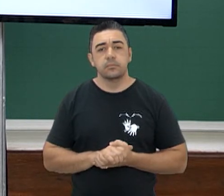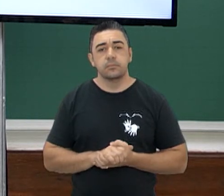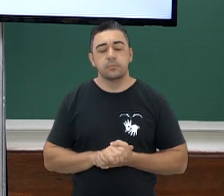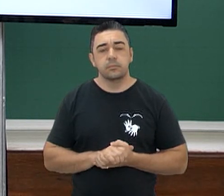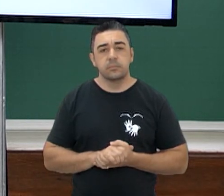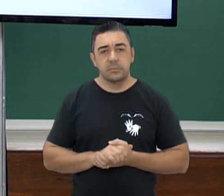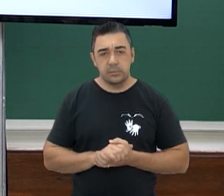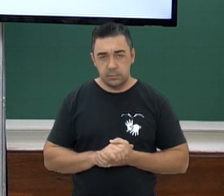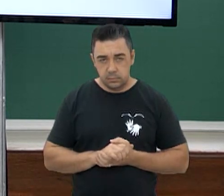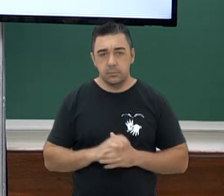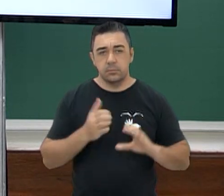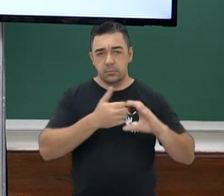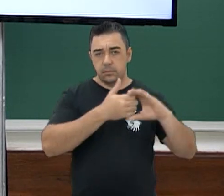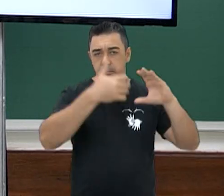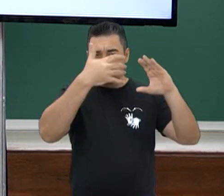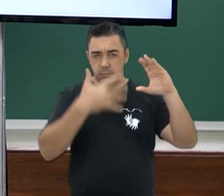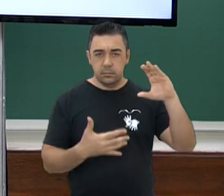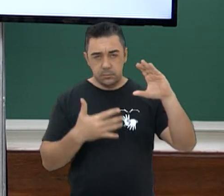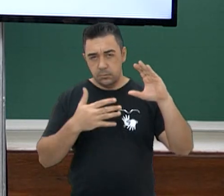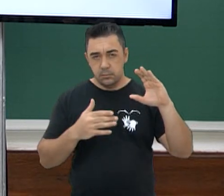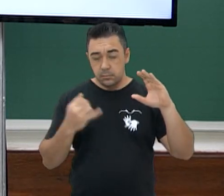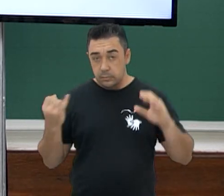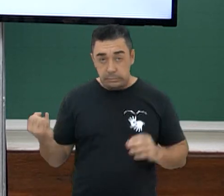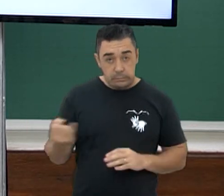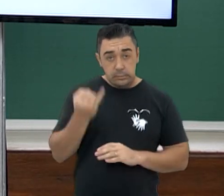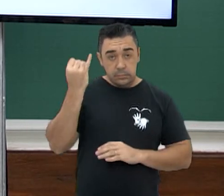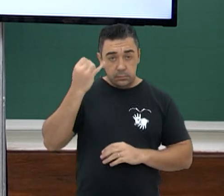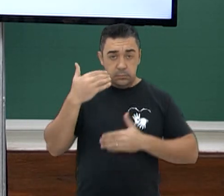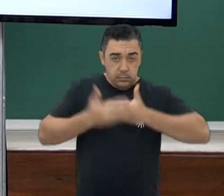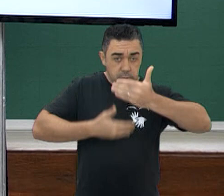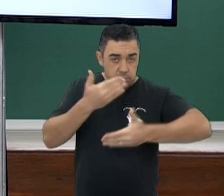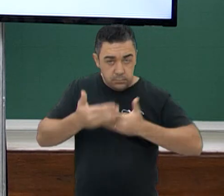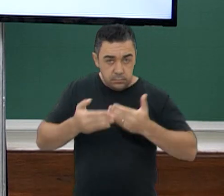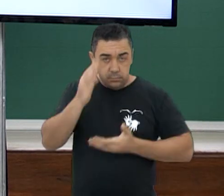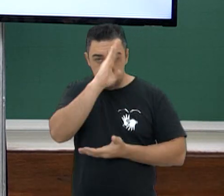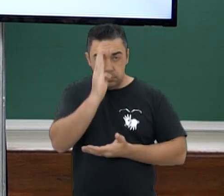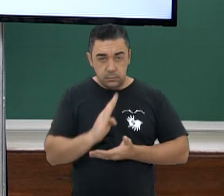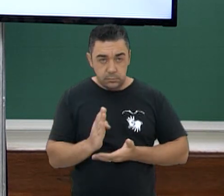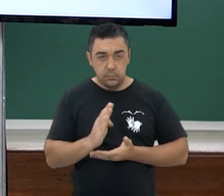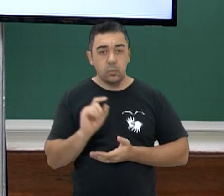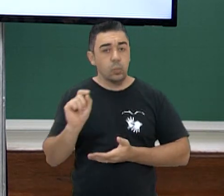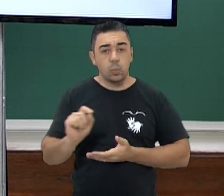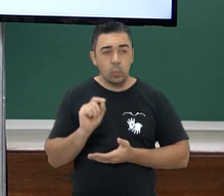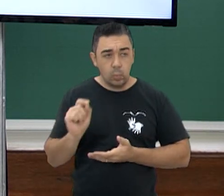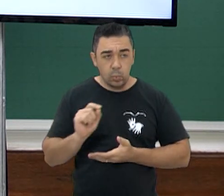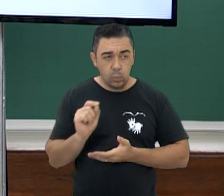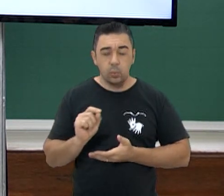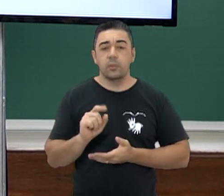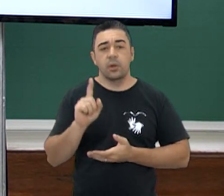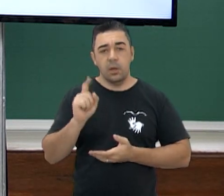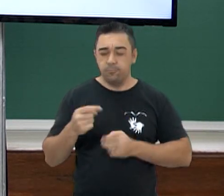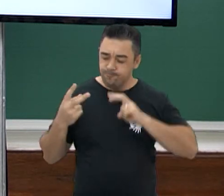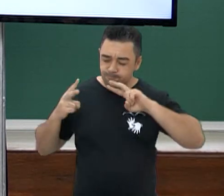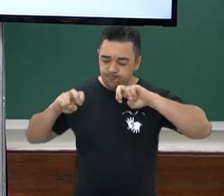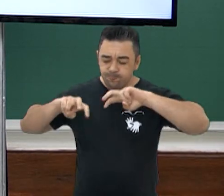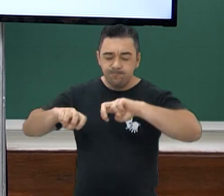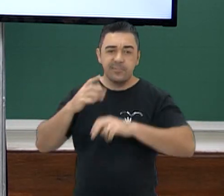A característica mais importante para o desenvolvimento do barroco no Brasil foi as minas de ouro.